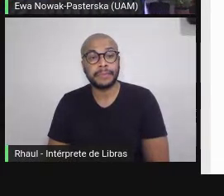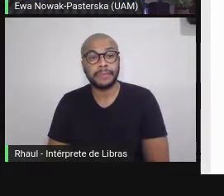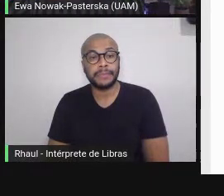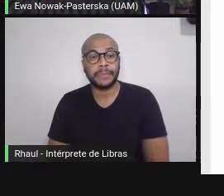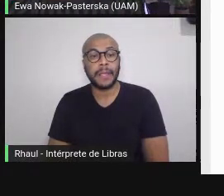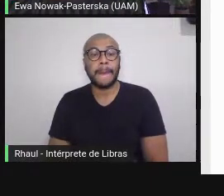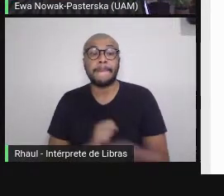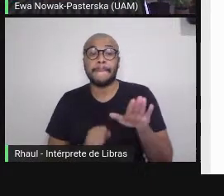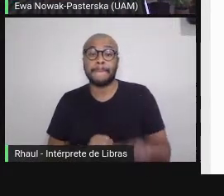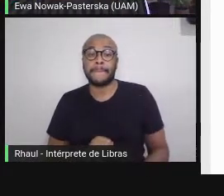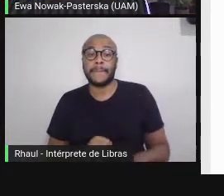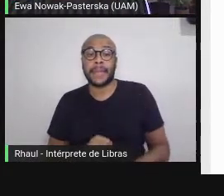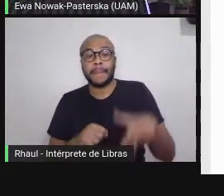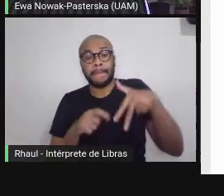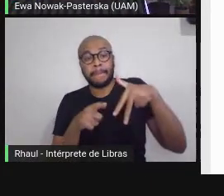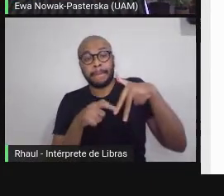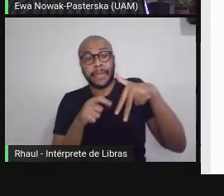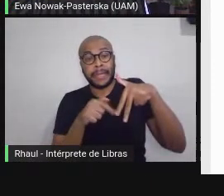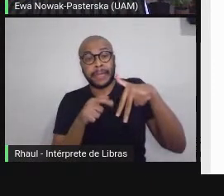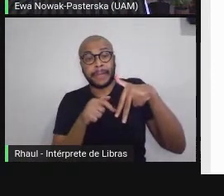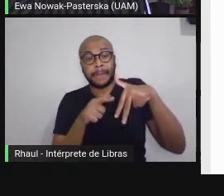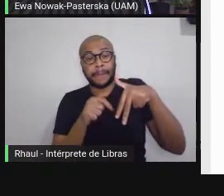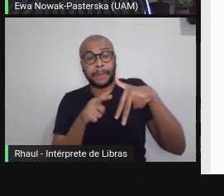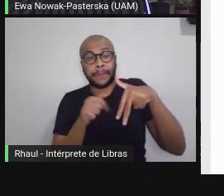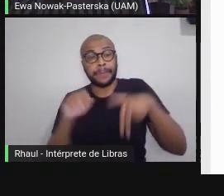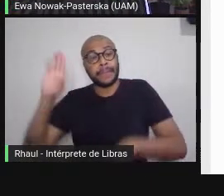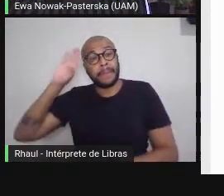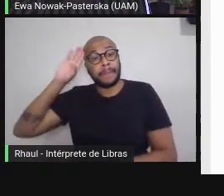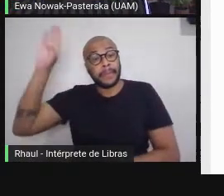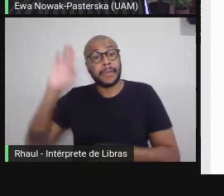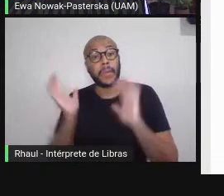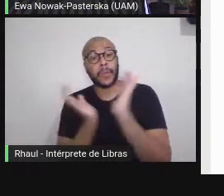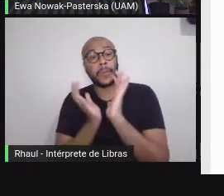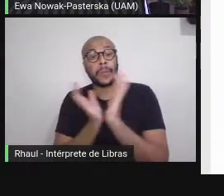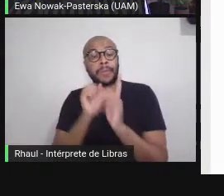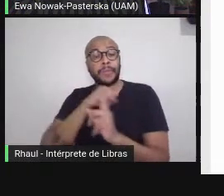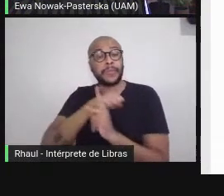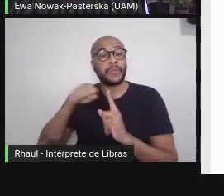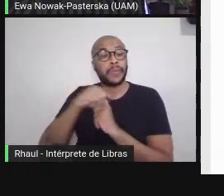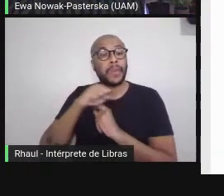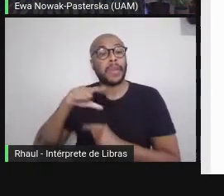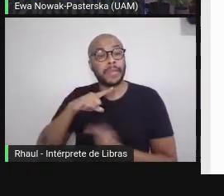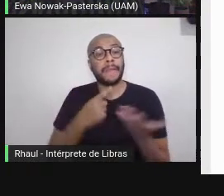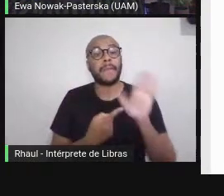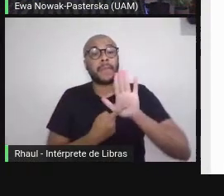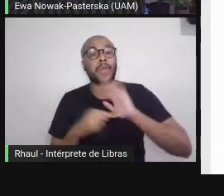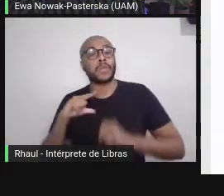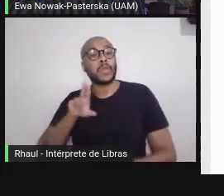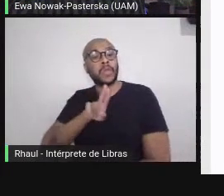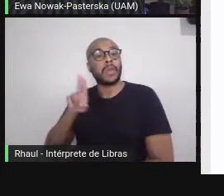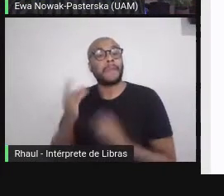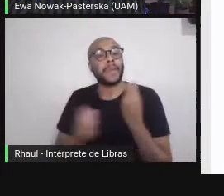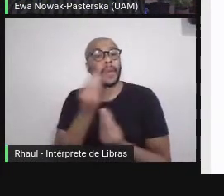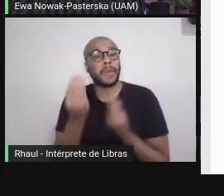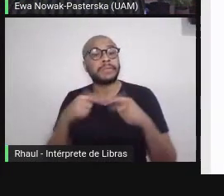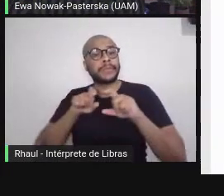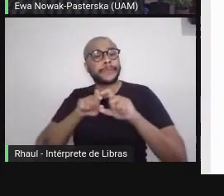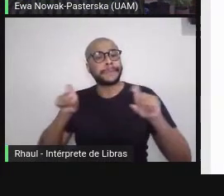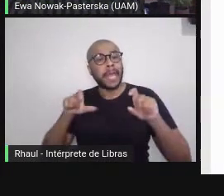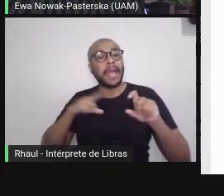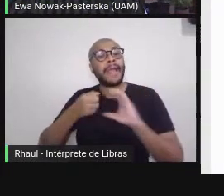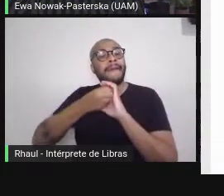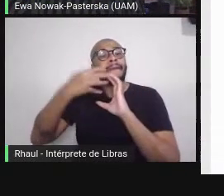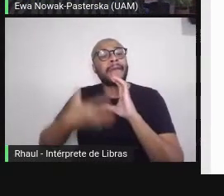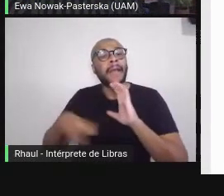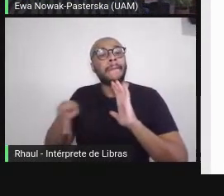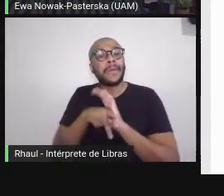Perna. E principalmente nesse grupo social apareciam esses nomes, sobrenomes que